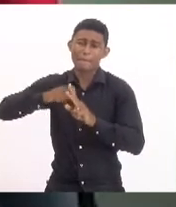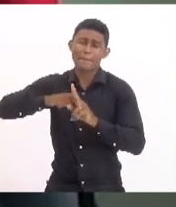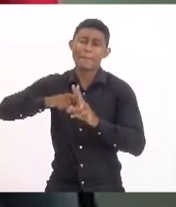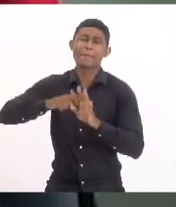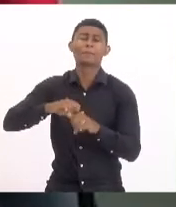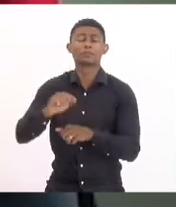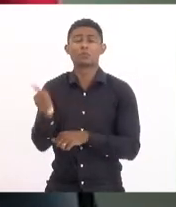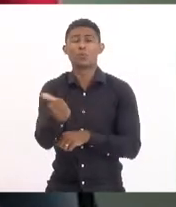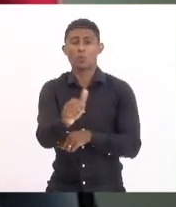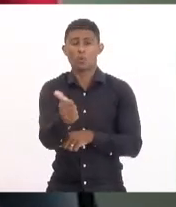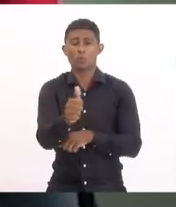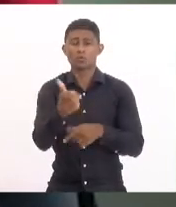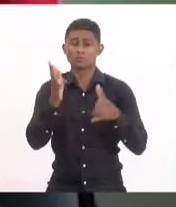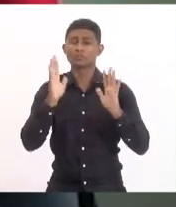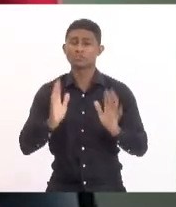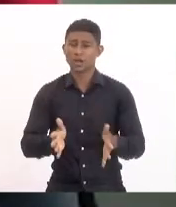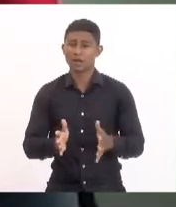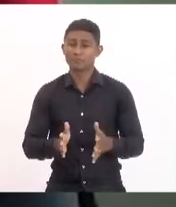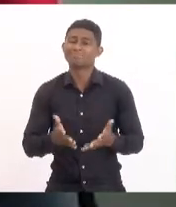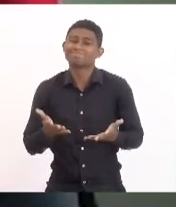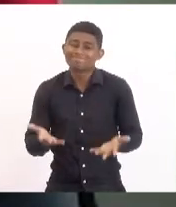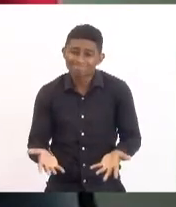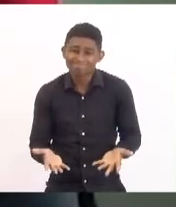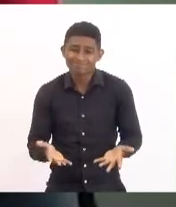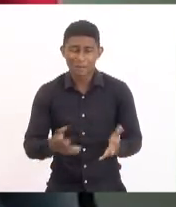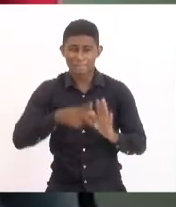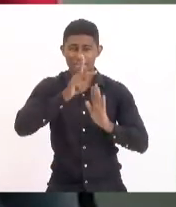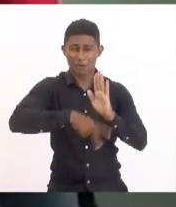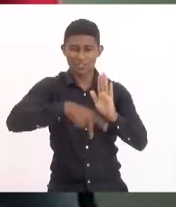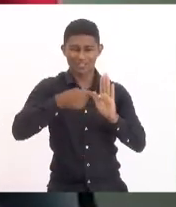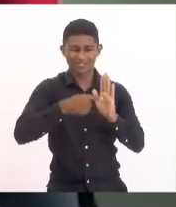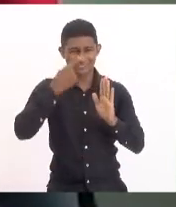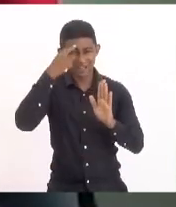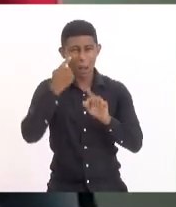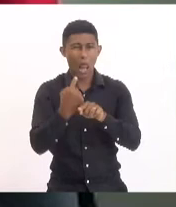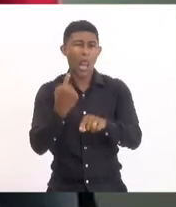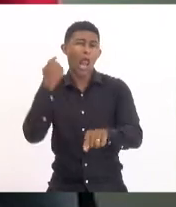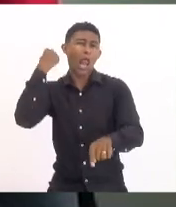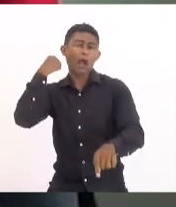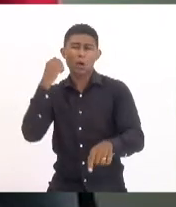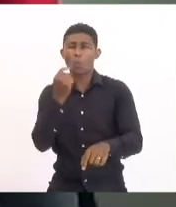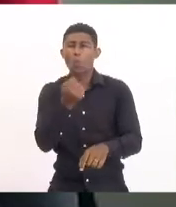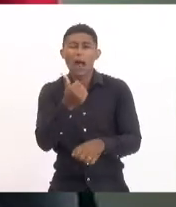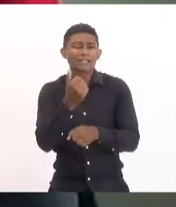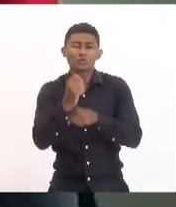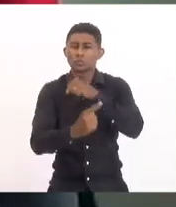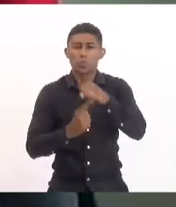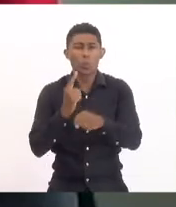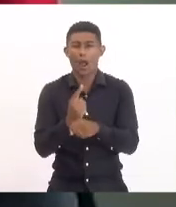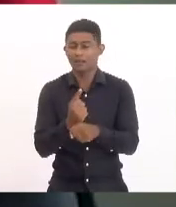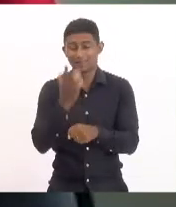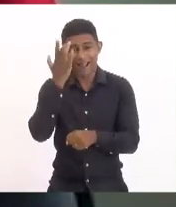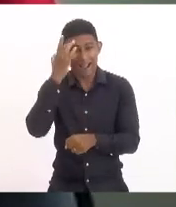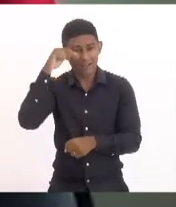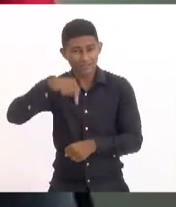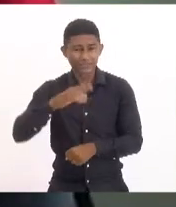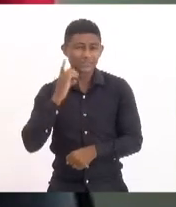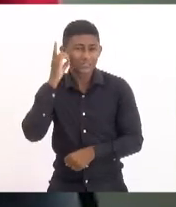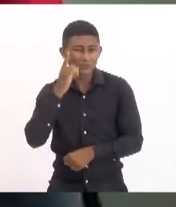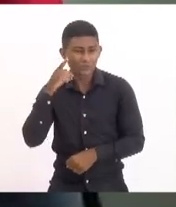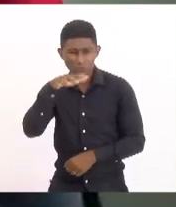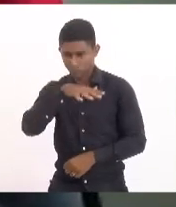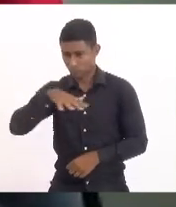na qual foi construída este projeto. Acho que todos os deputados dessa casa receberam, através da